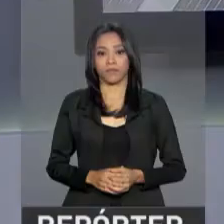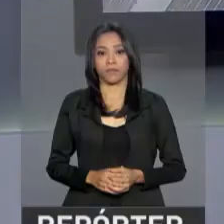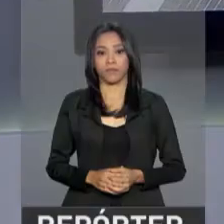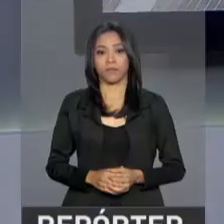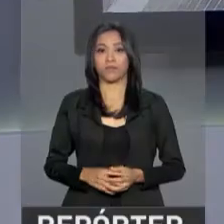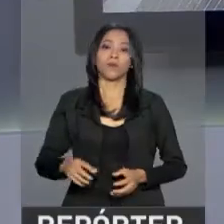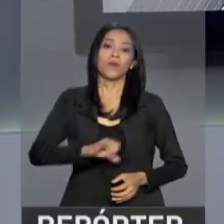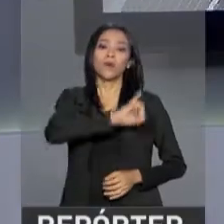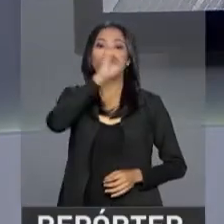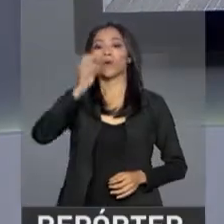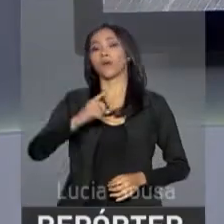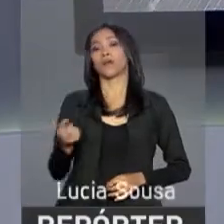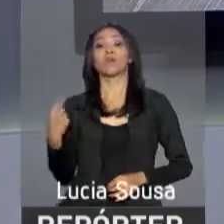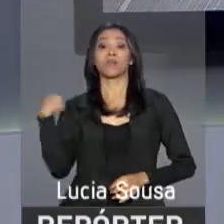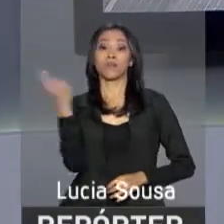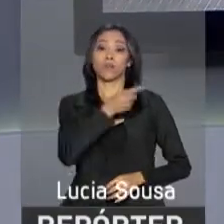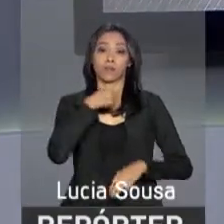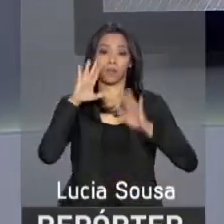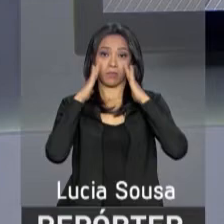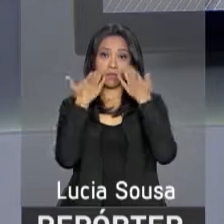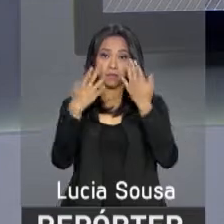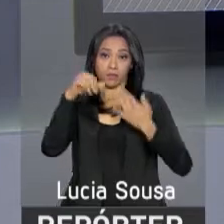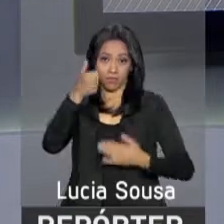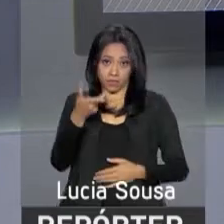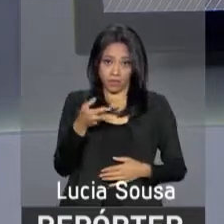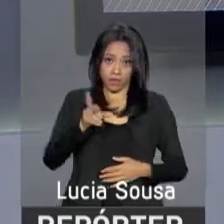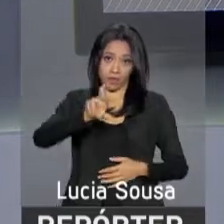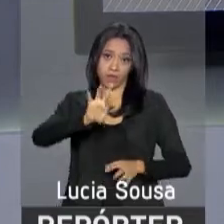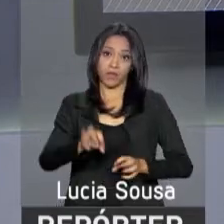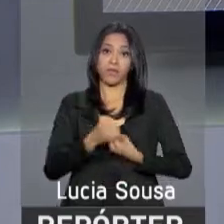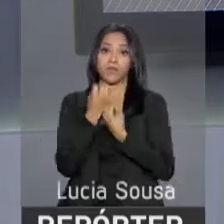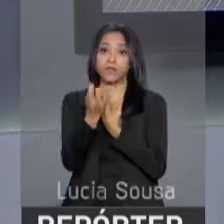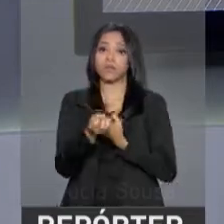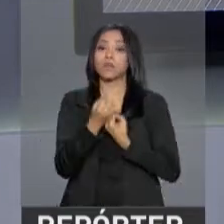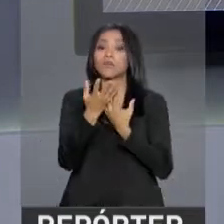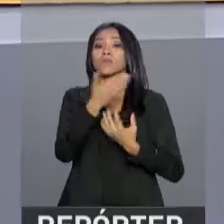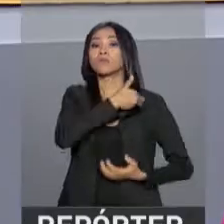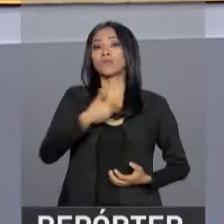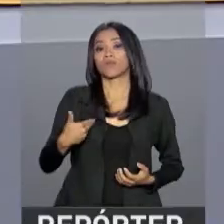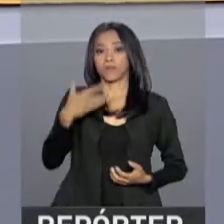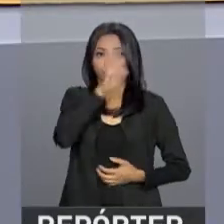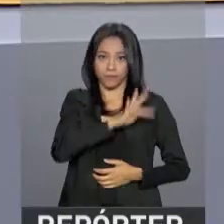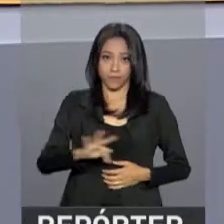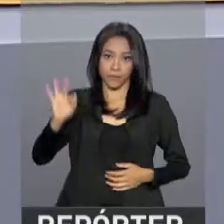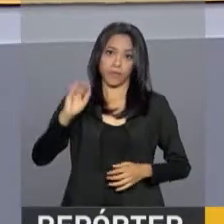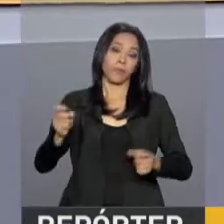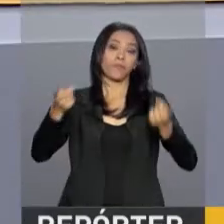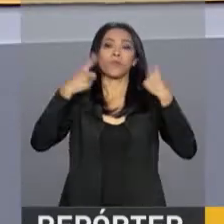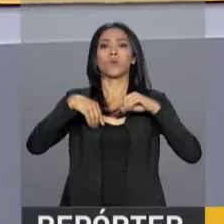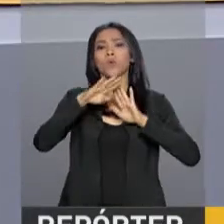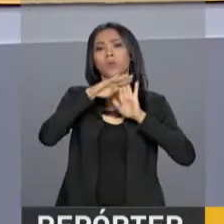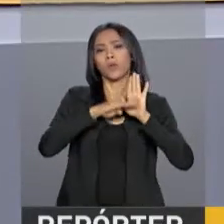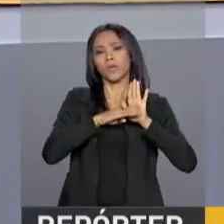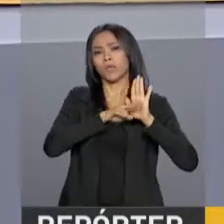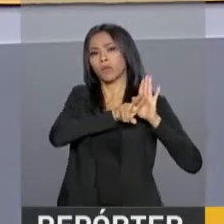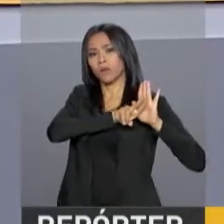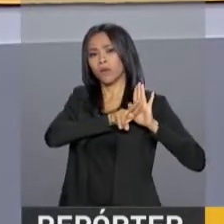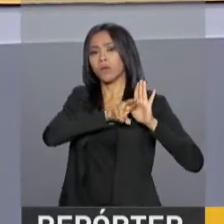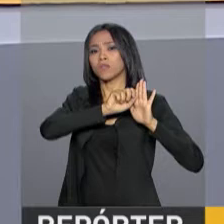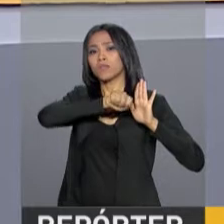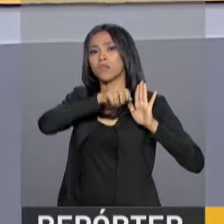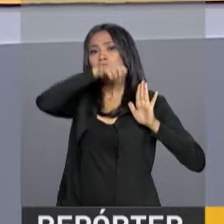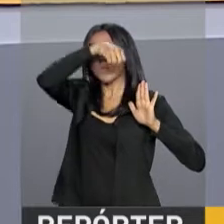Olá, estamos de volta com o repórter NBR e as notícias do governo federal. O programa Luz para Todos foi prorrogado por